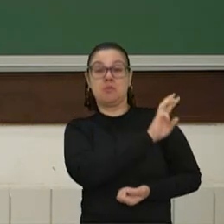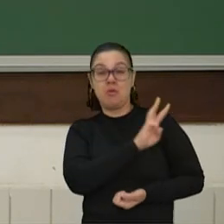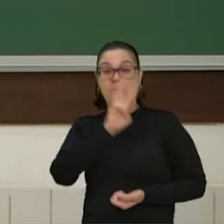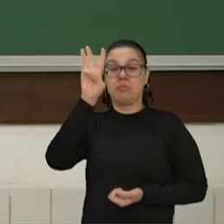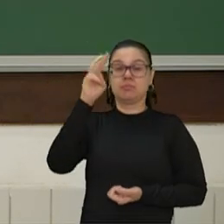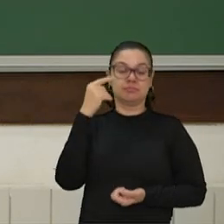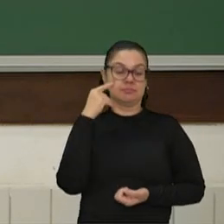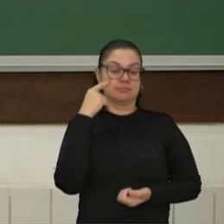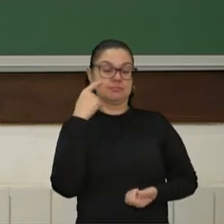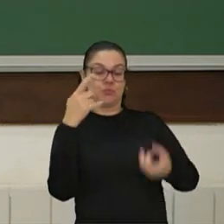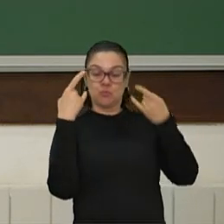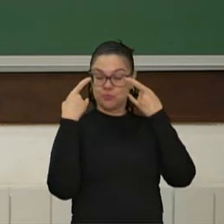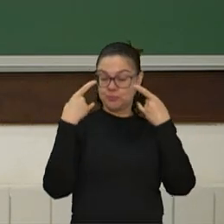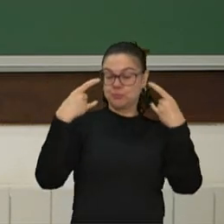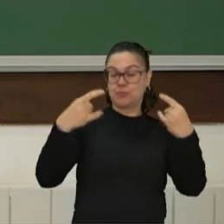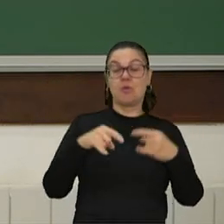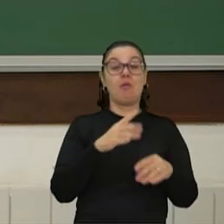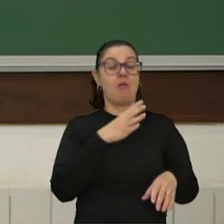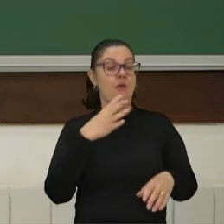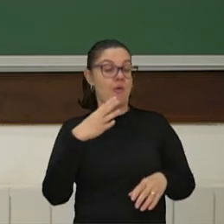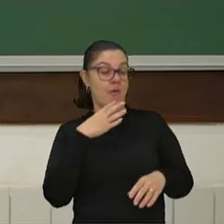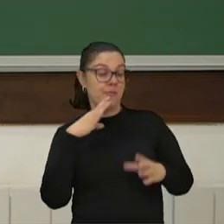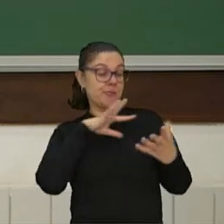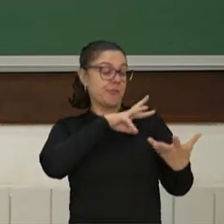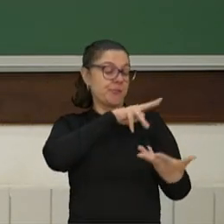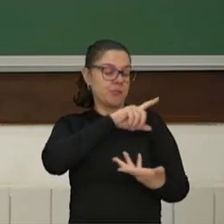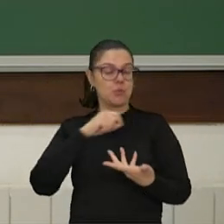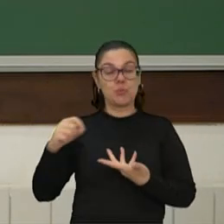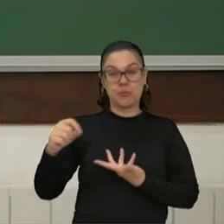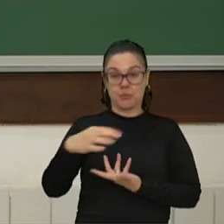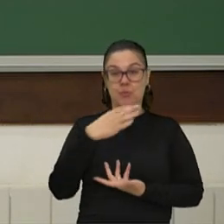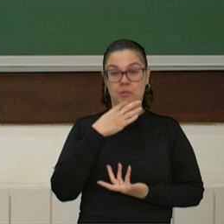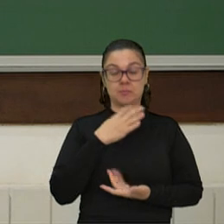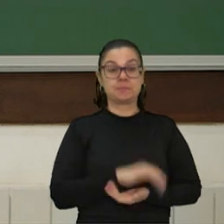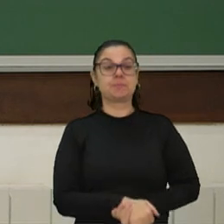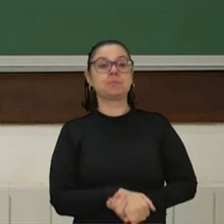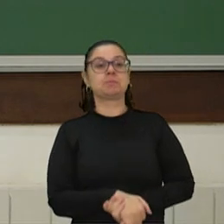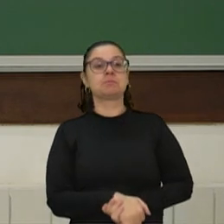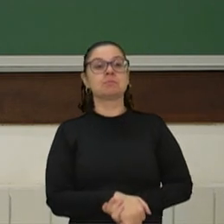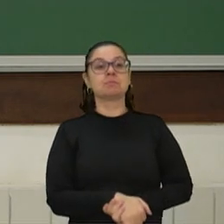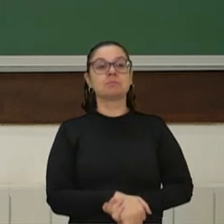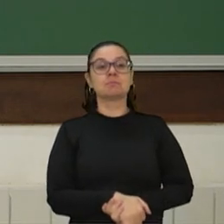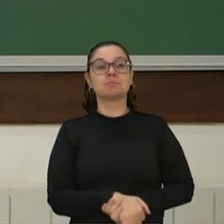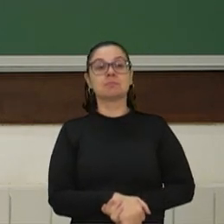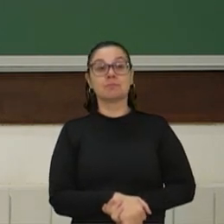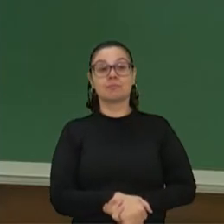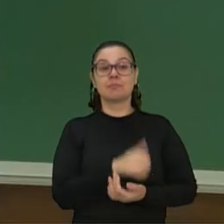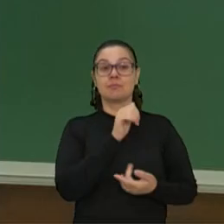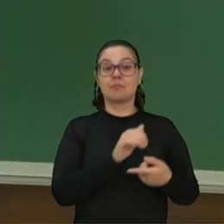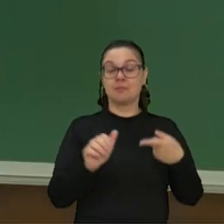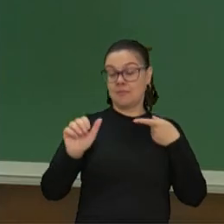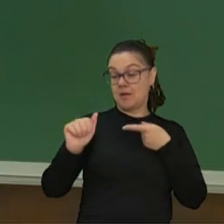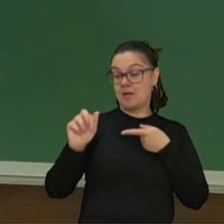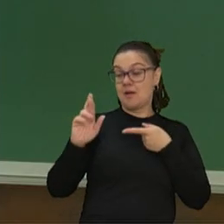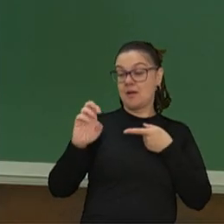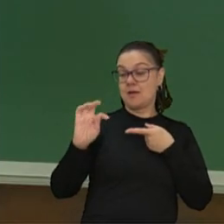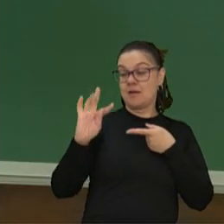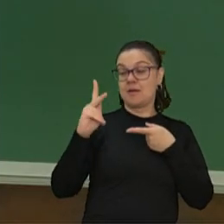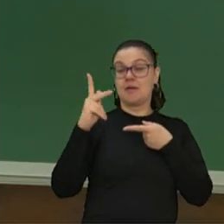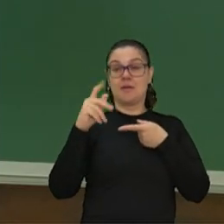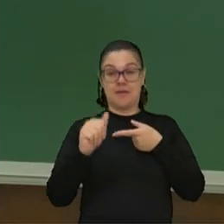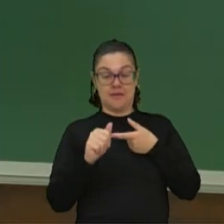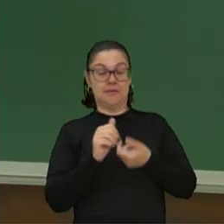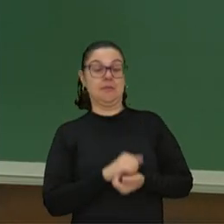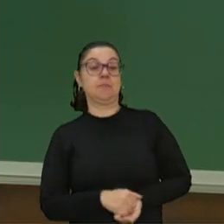teve bastante sucesso e também é conhecida mundialmente. E vamos falar agora na letra D, da